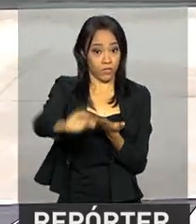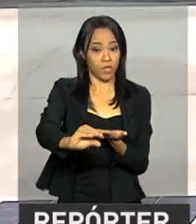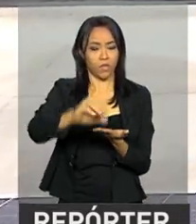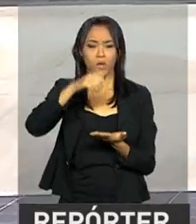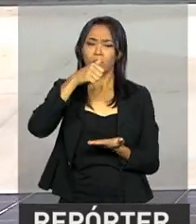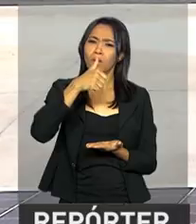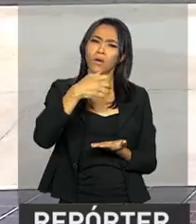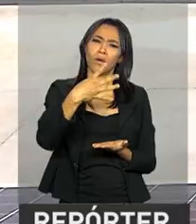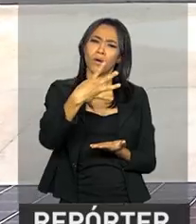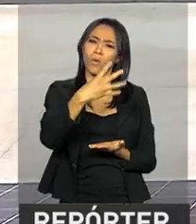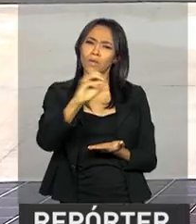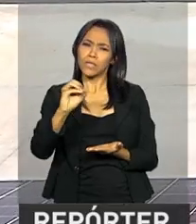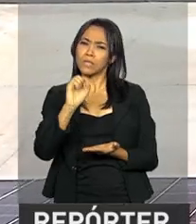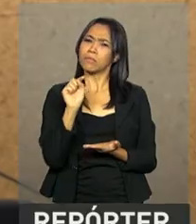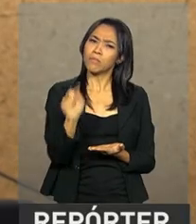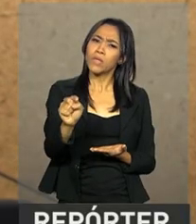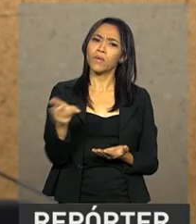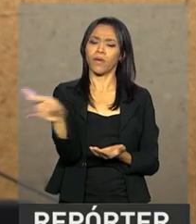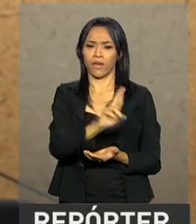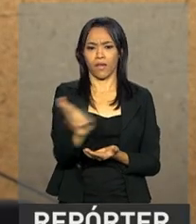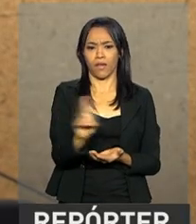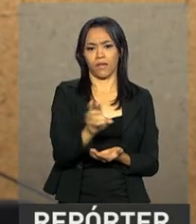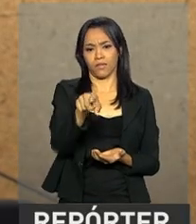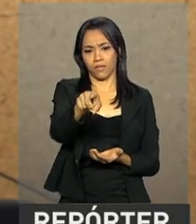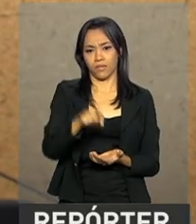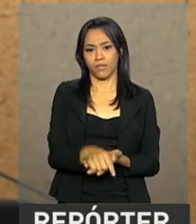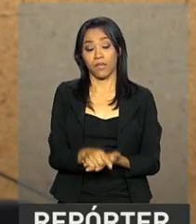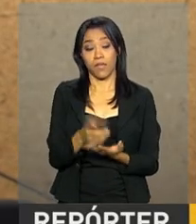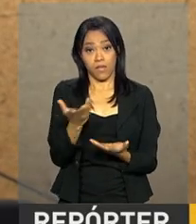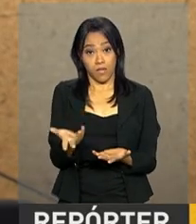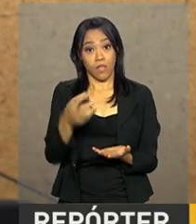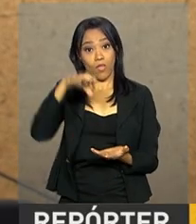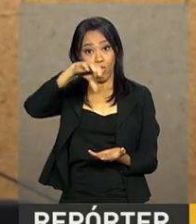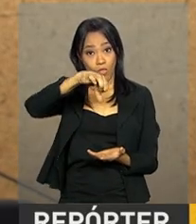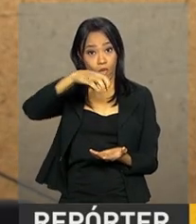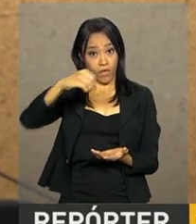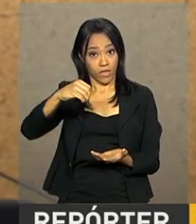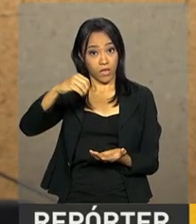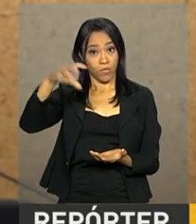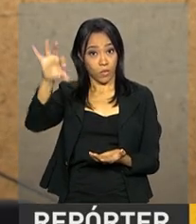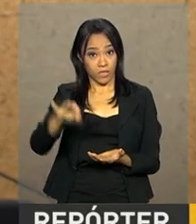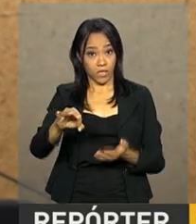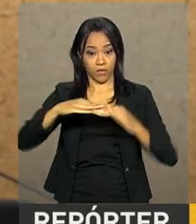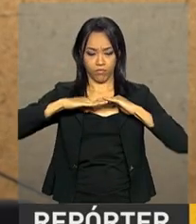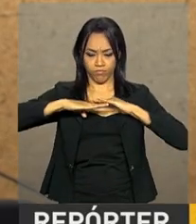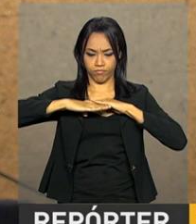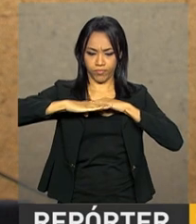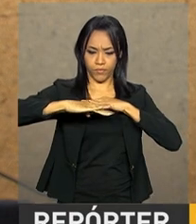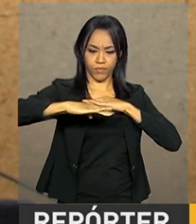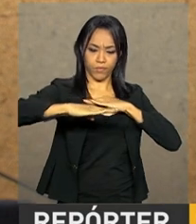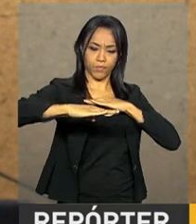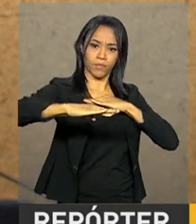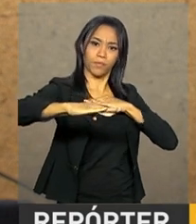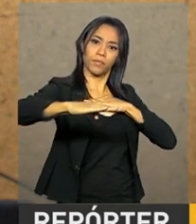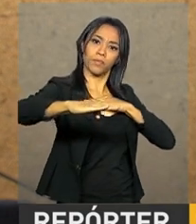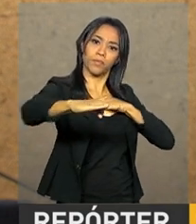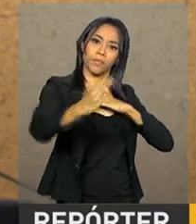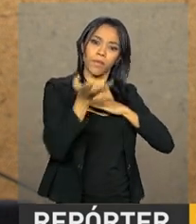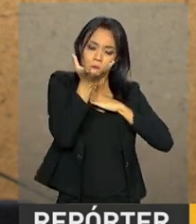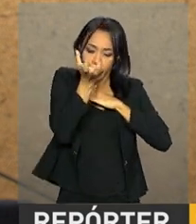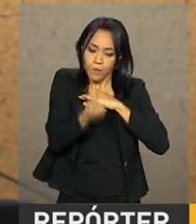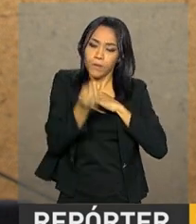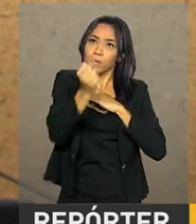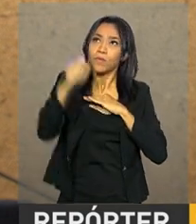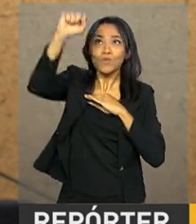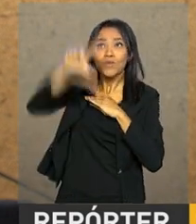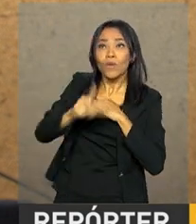R 400.000 ela ocupou praticamente 90% da área da laje área disponível de Laje do ministério